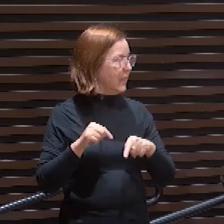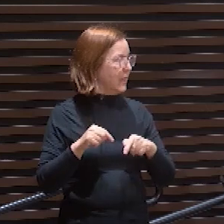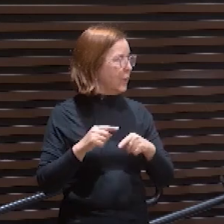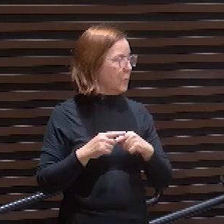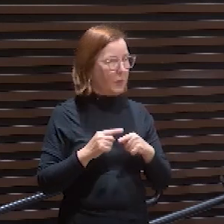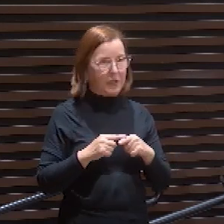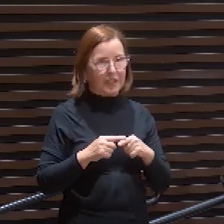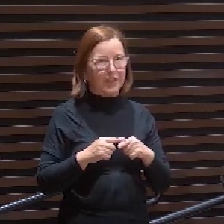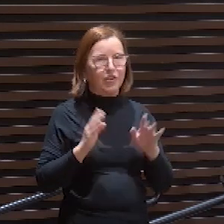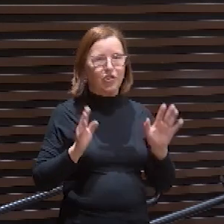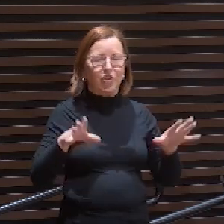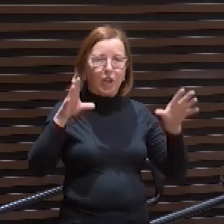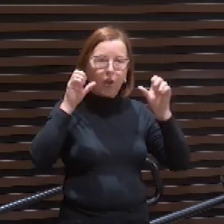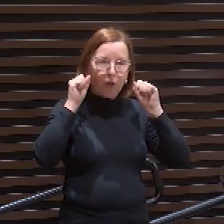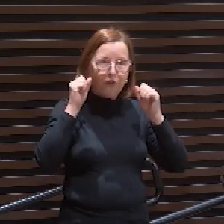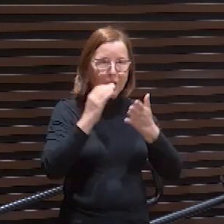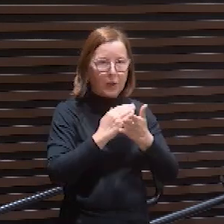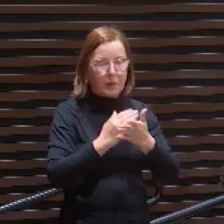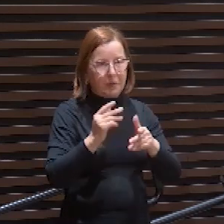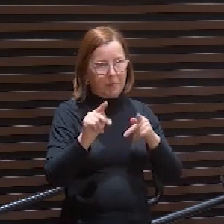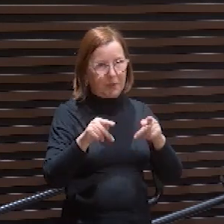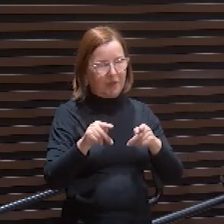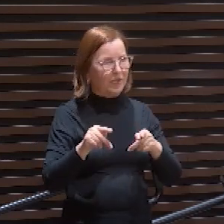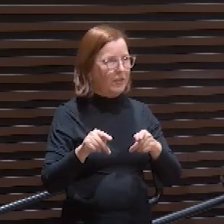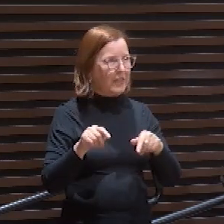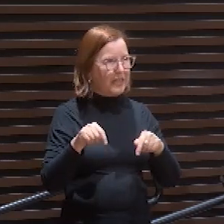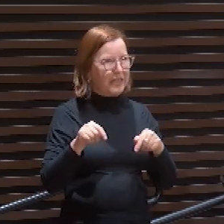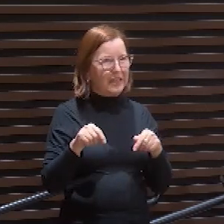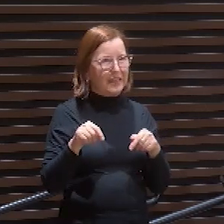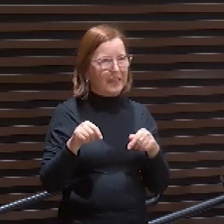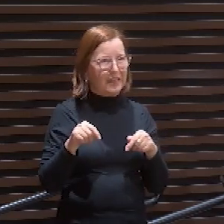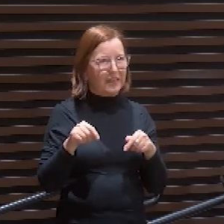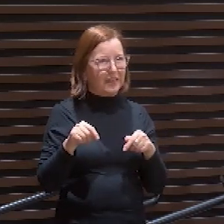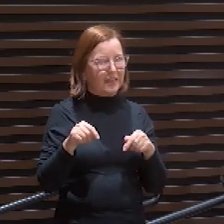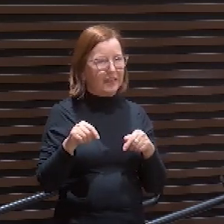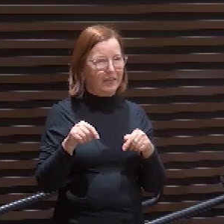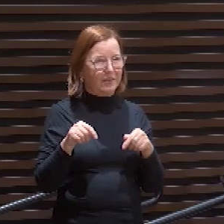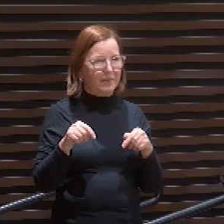ouvido algumas pessoas aqui